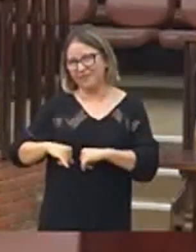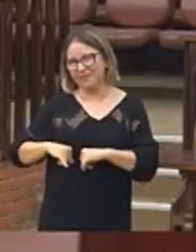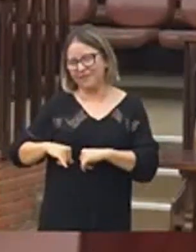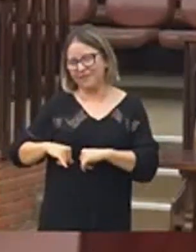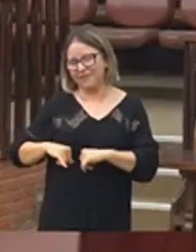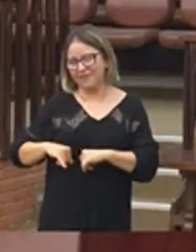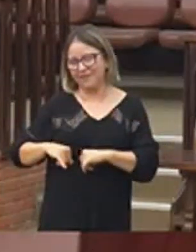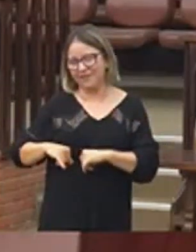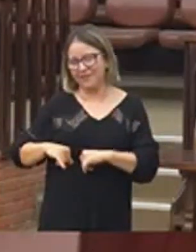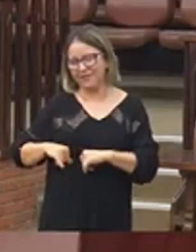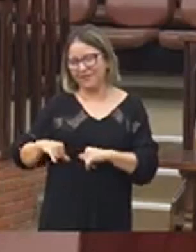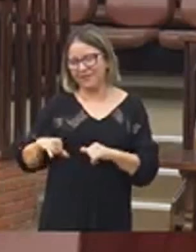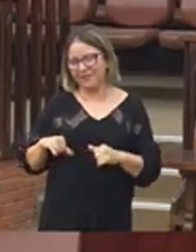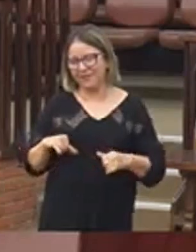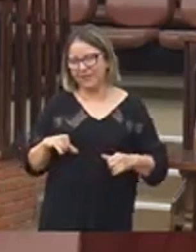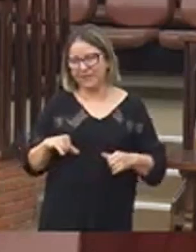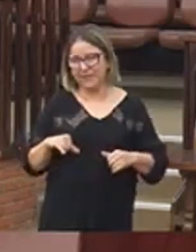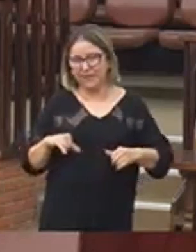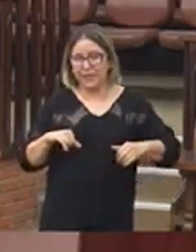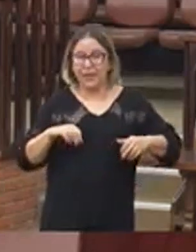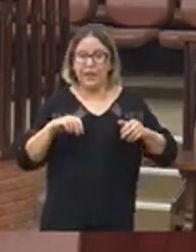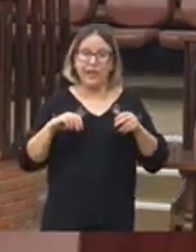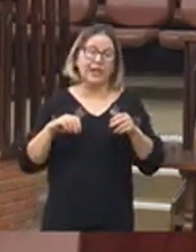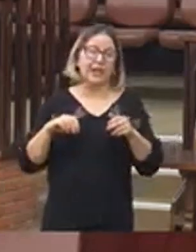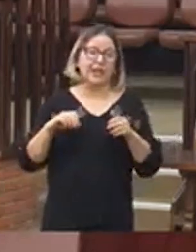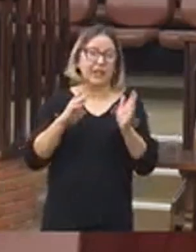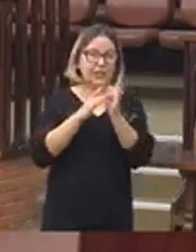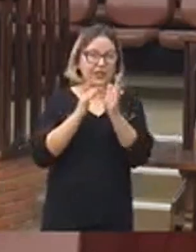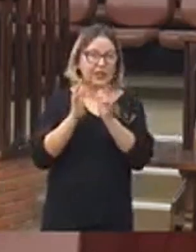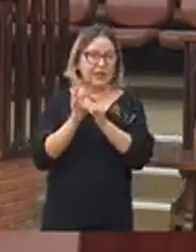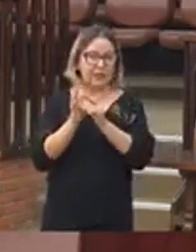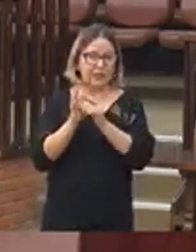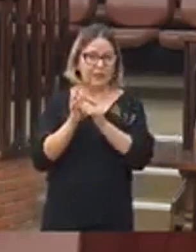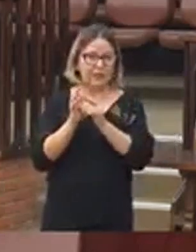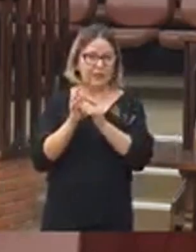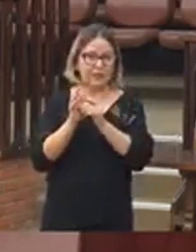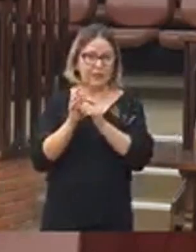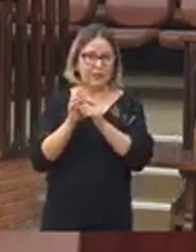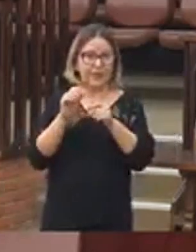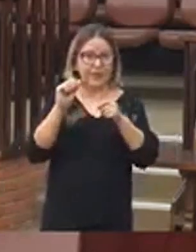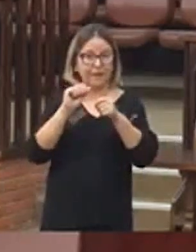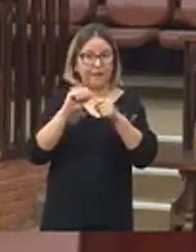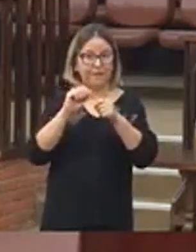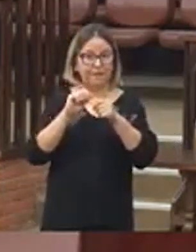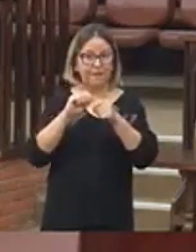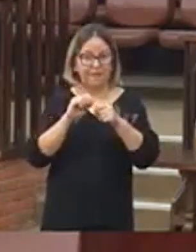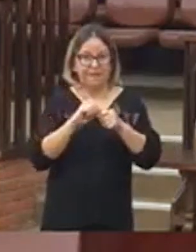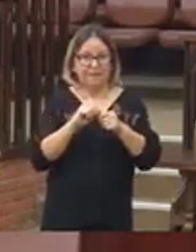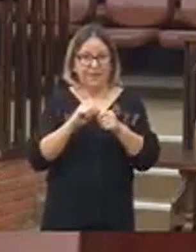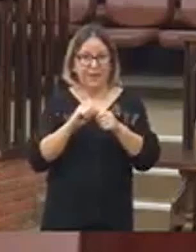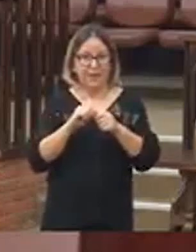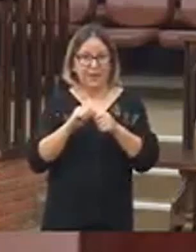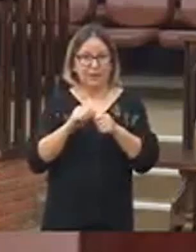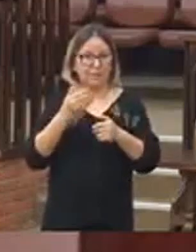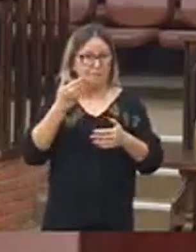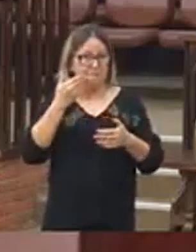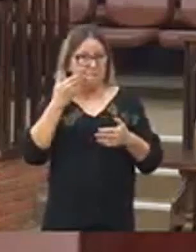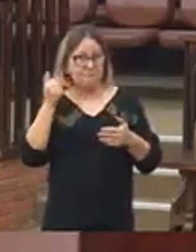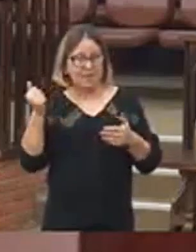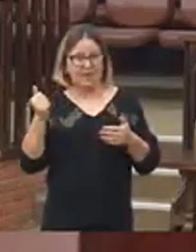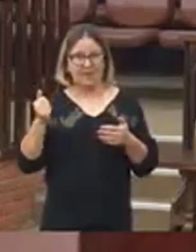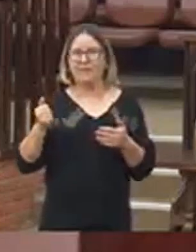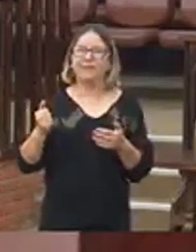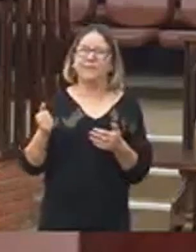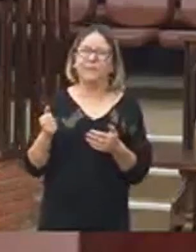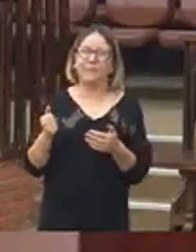e tendo sido aperfeiçoado. Esse texto, essa palavra aqui me deixa realmente... Como